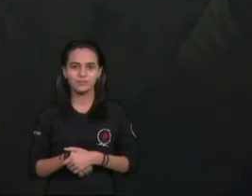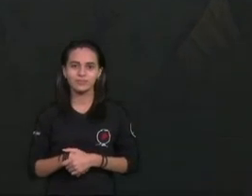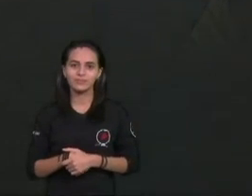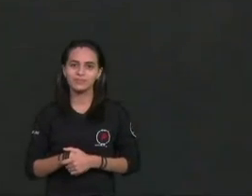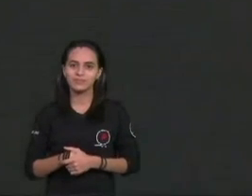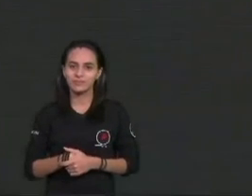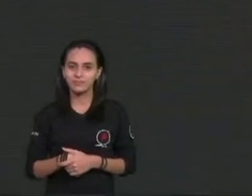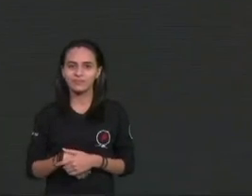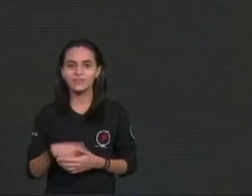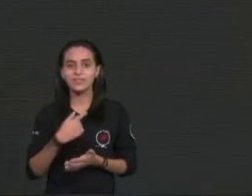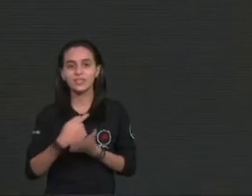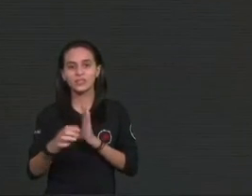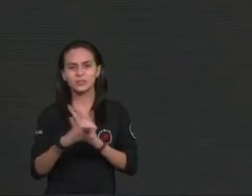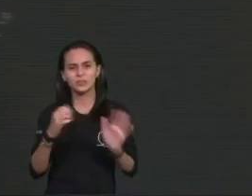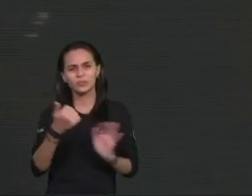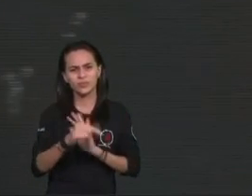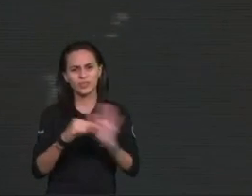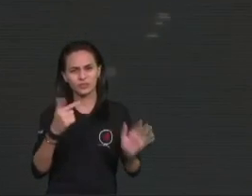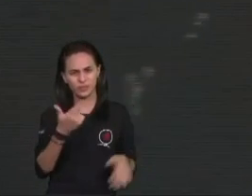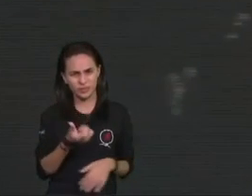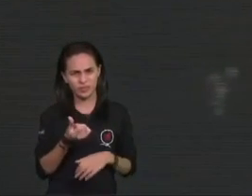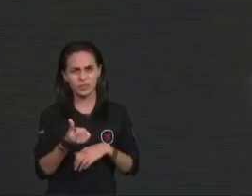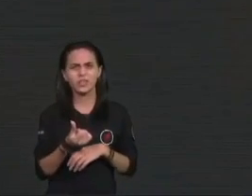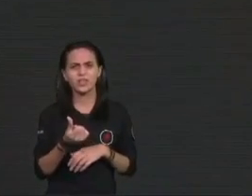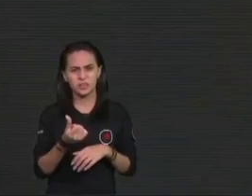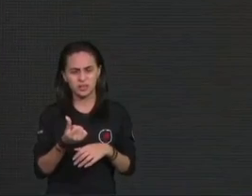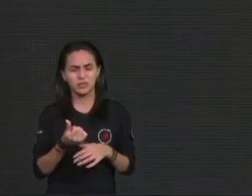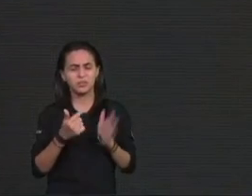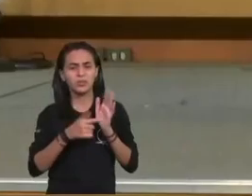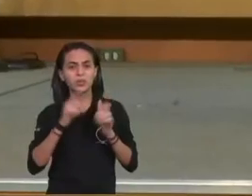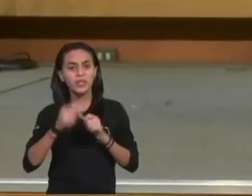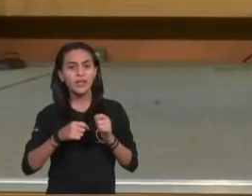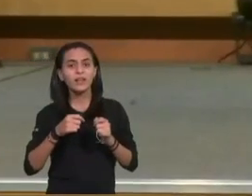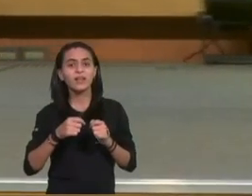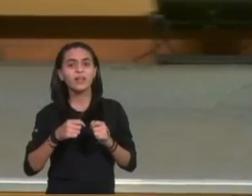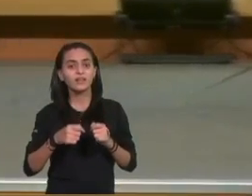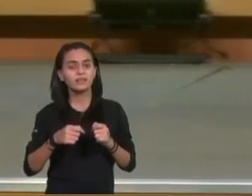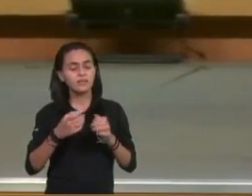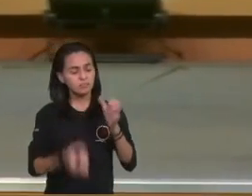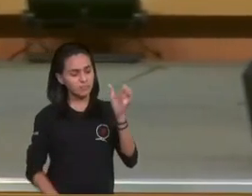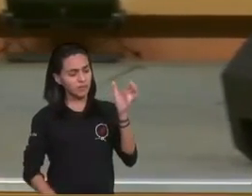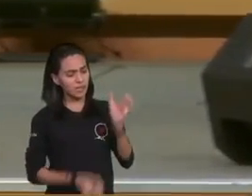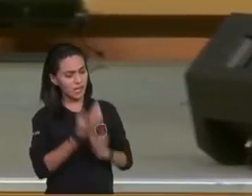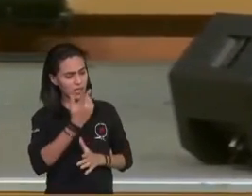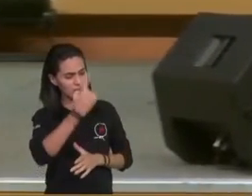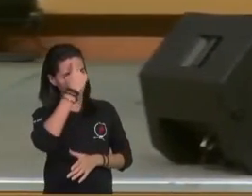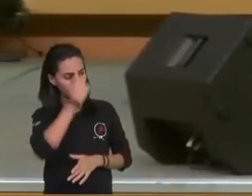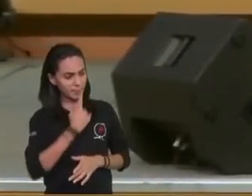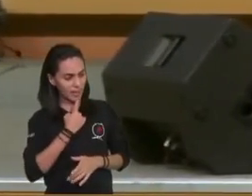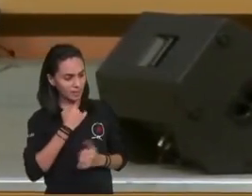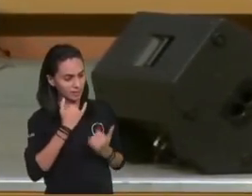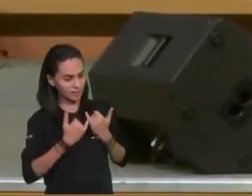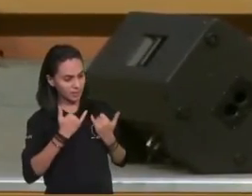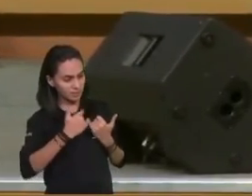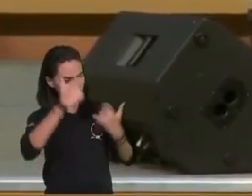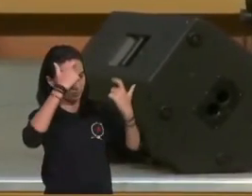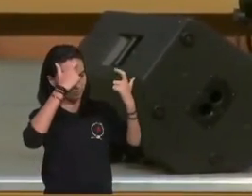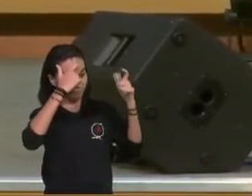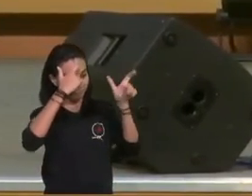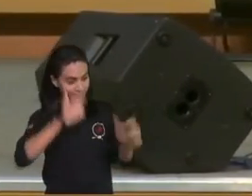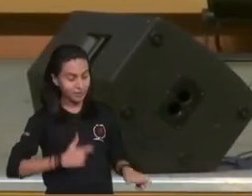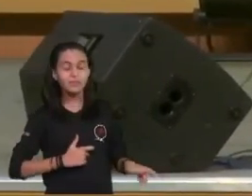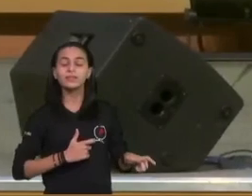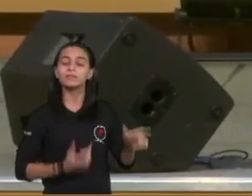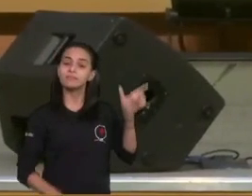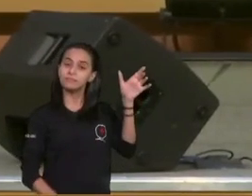e quando chega Esses são 26 a declaração façamos o homem à nossa imagem e semelhança lá